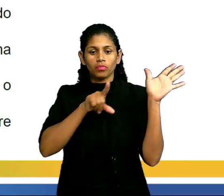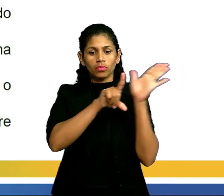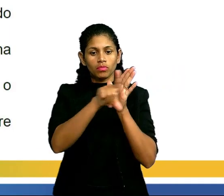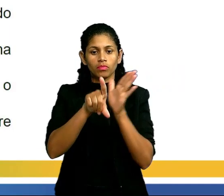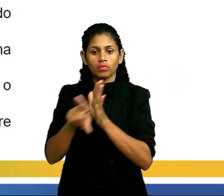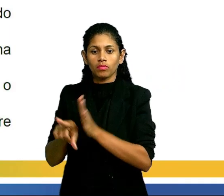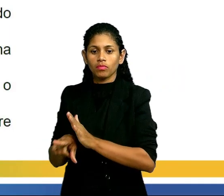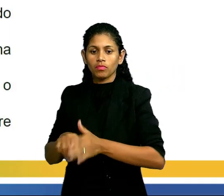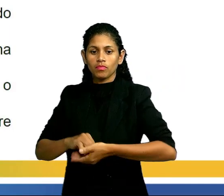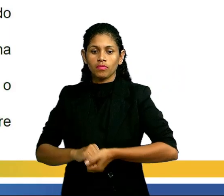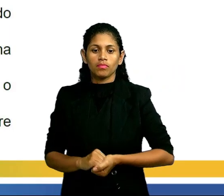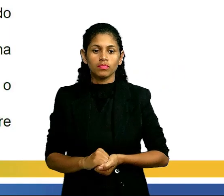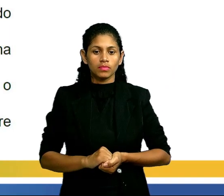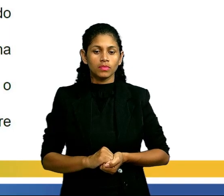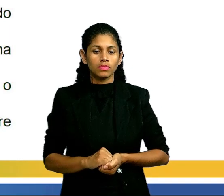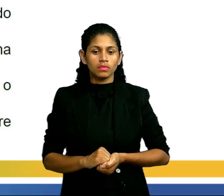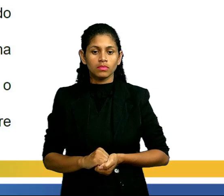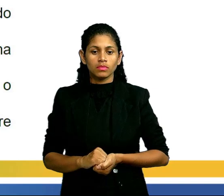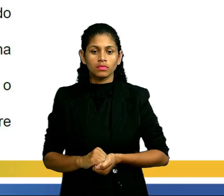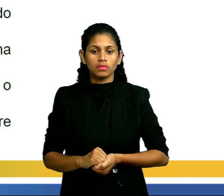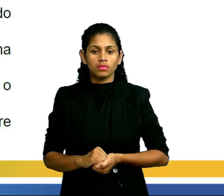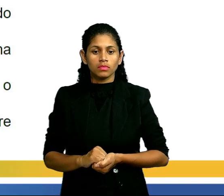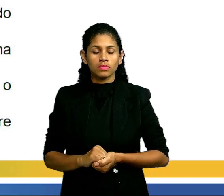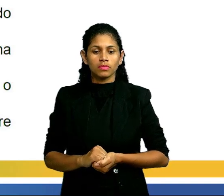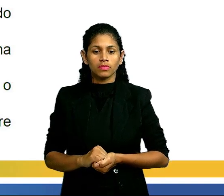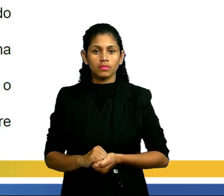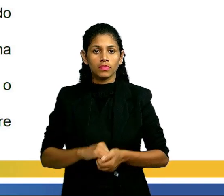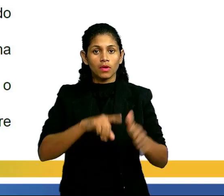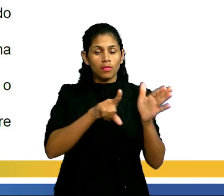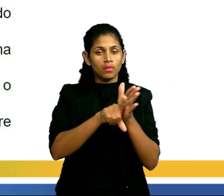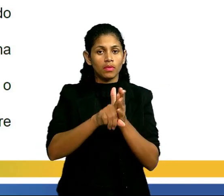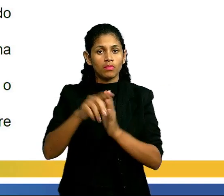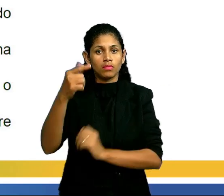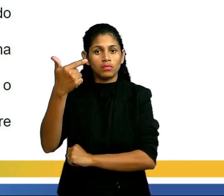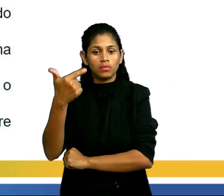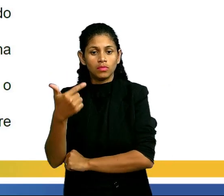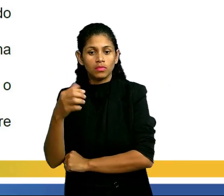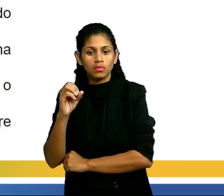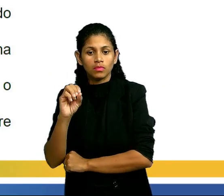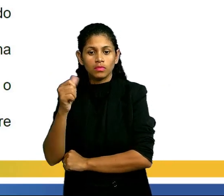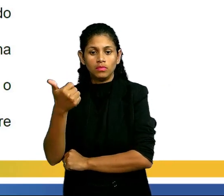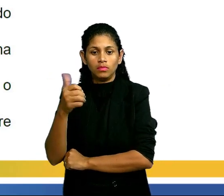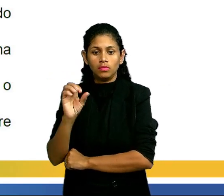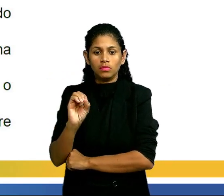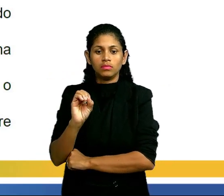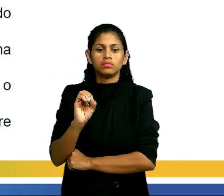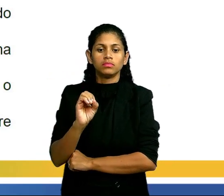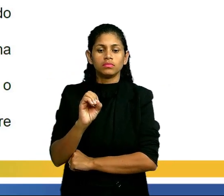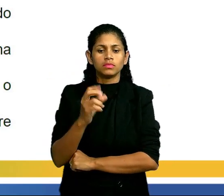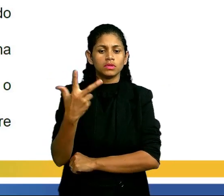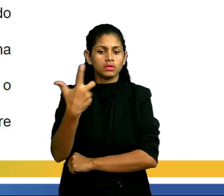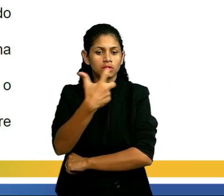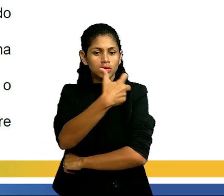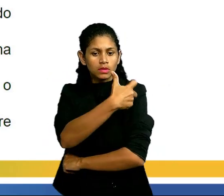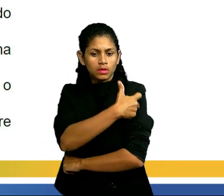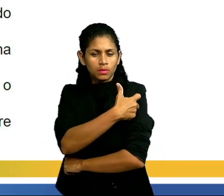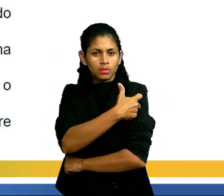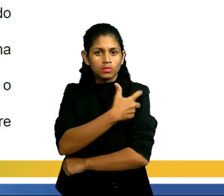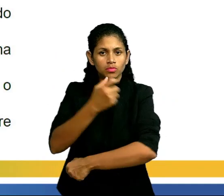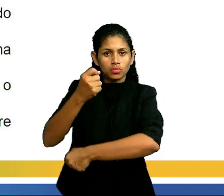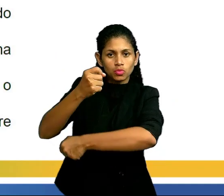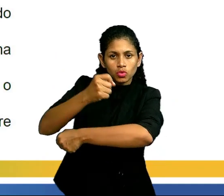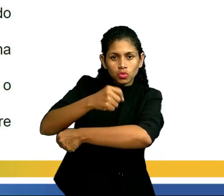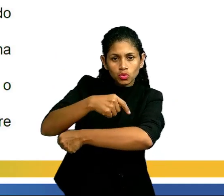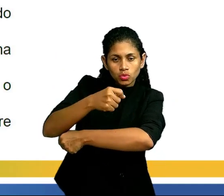questão. Essa é uma questão de 2010 e fala o seguinte: a vacina, o soro e